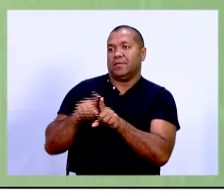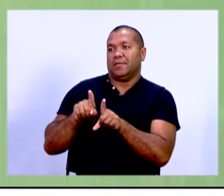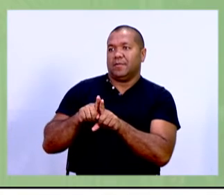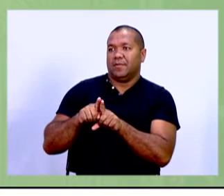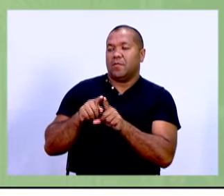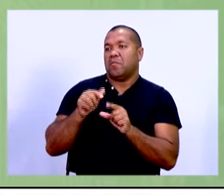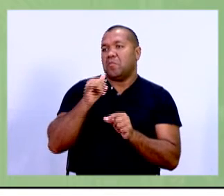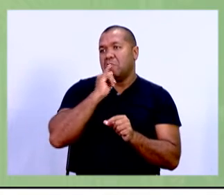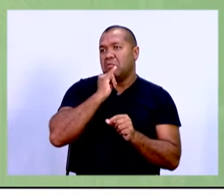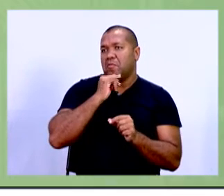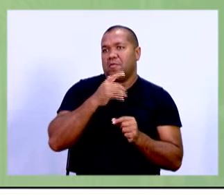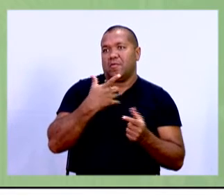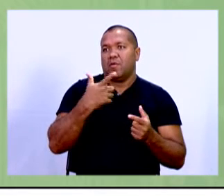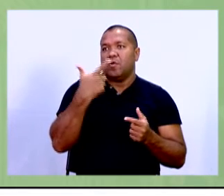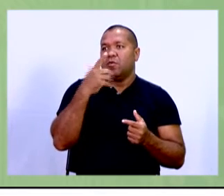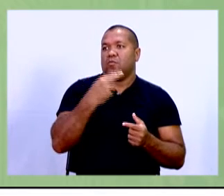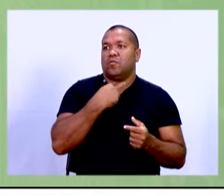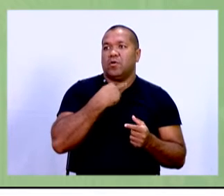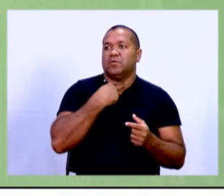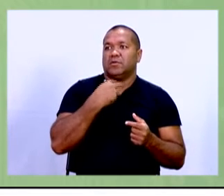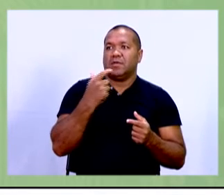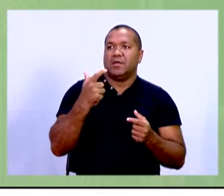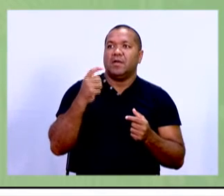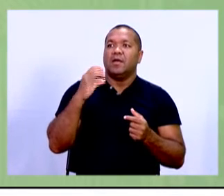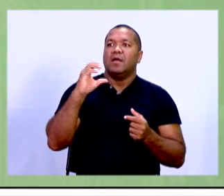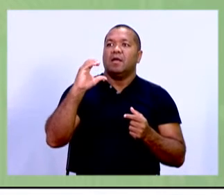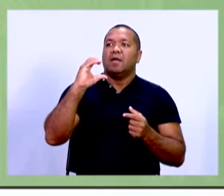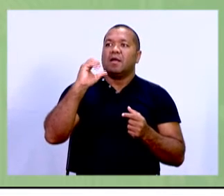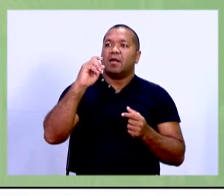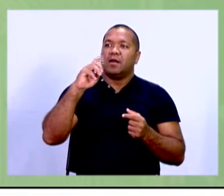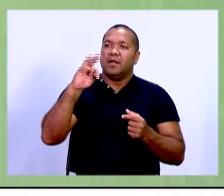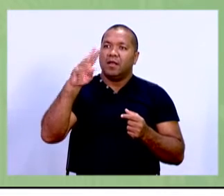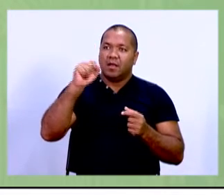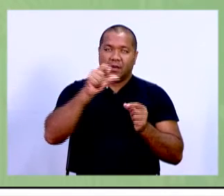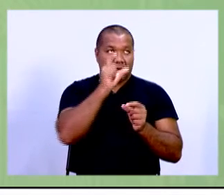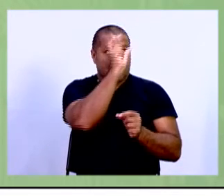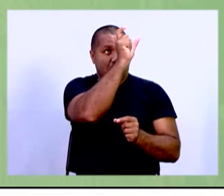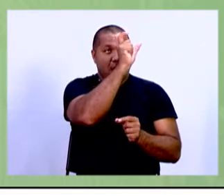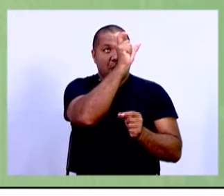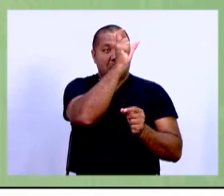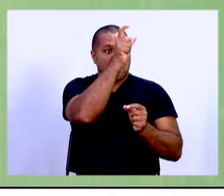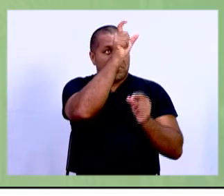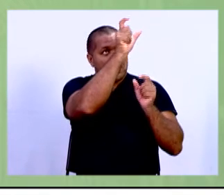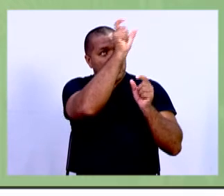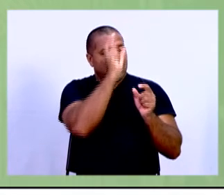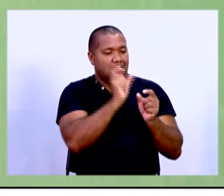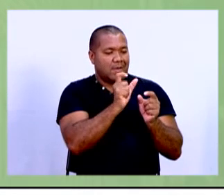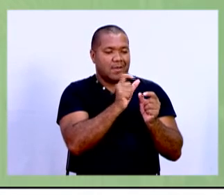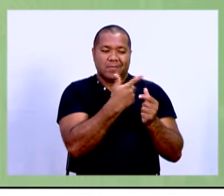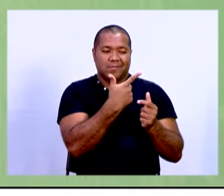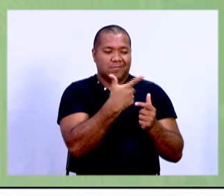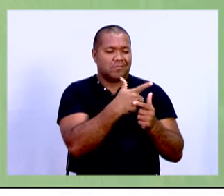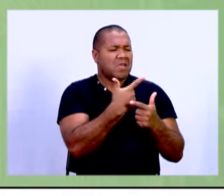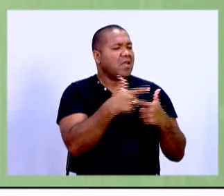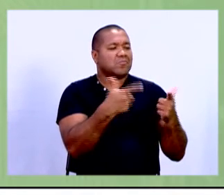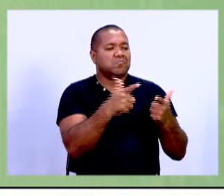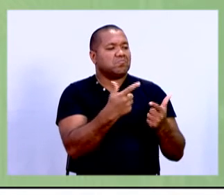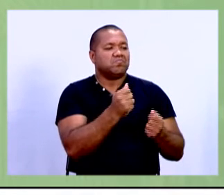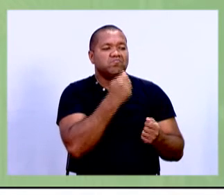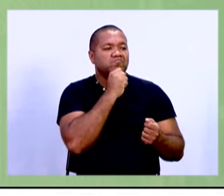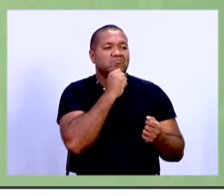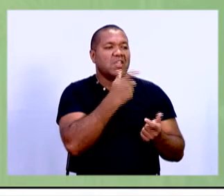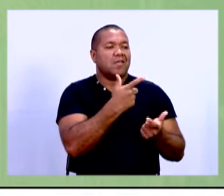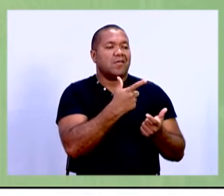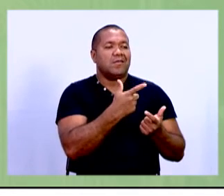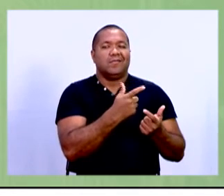ter cadastro de cliente aqui e eu não ter o atributo cadastro na entidade